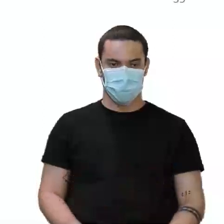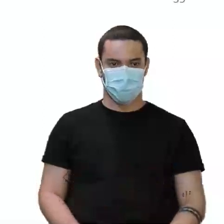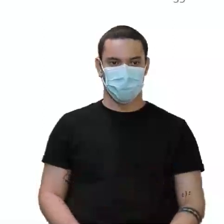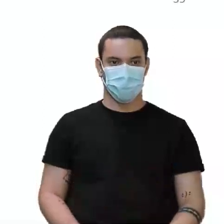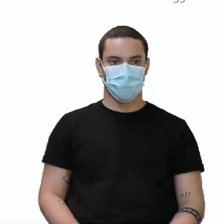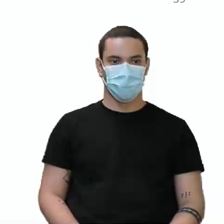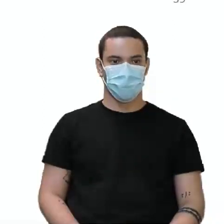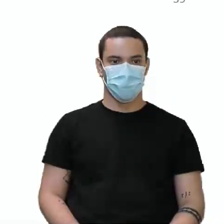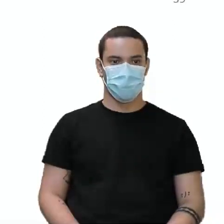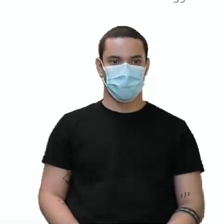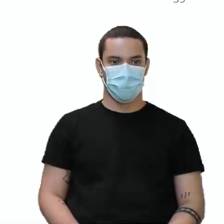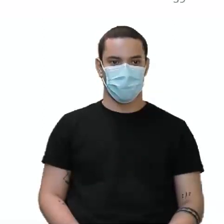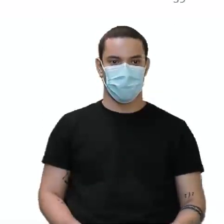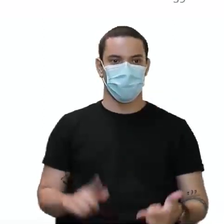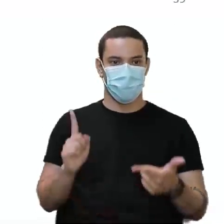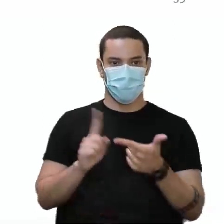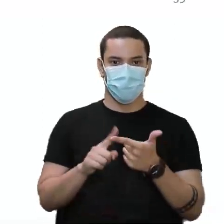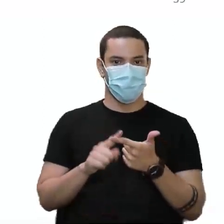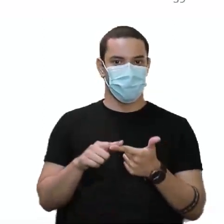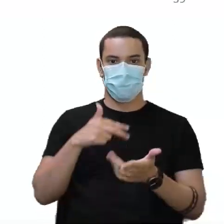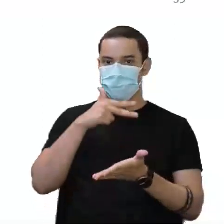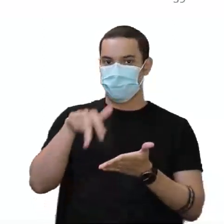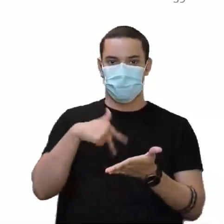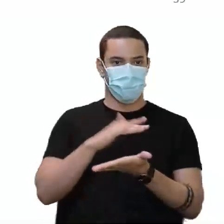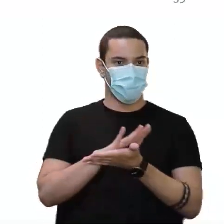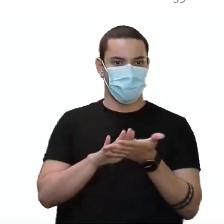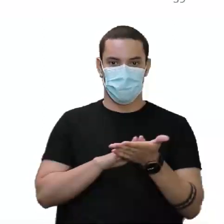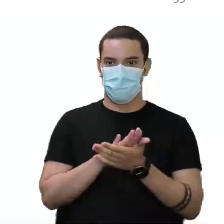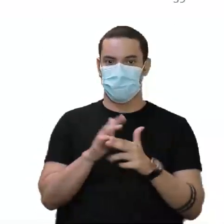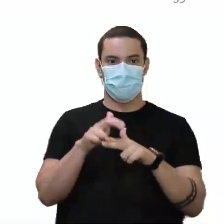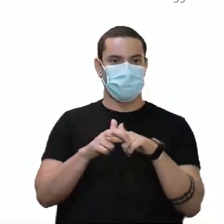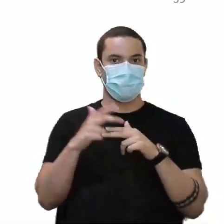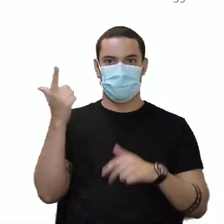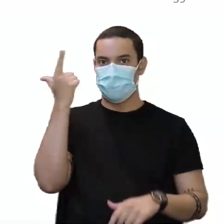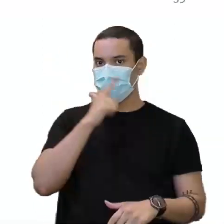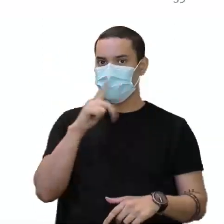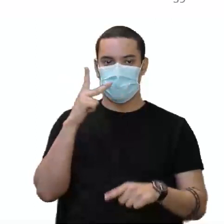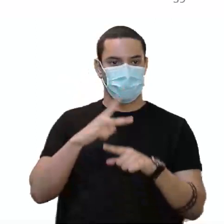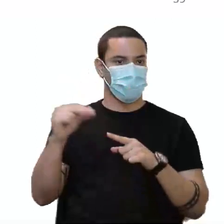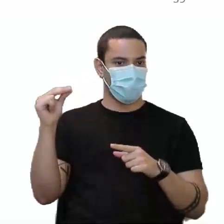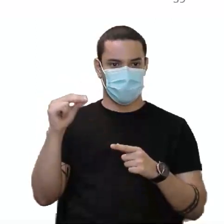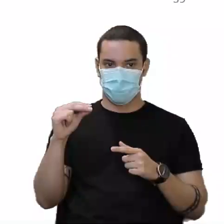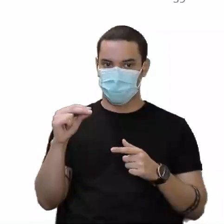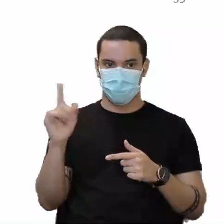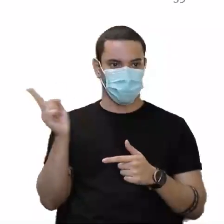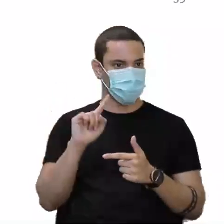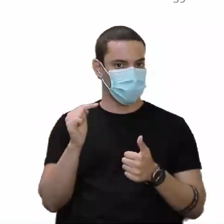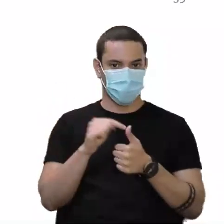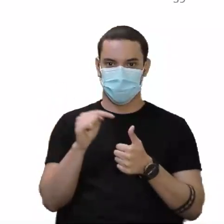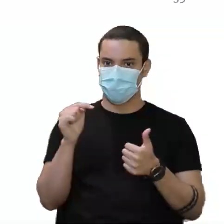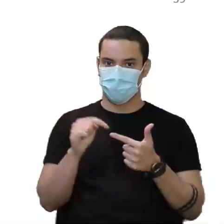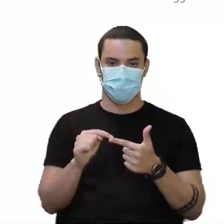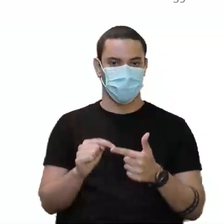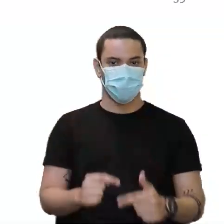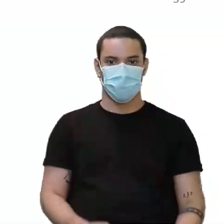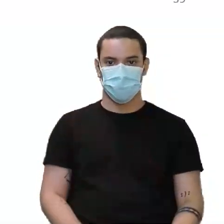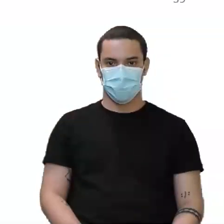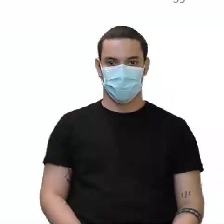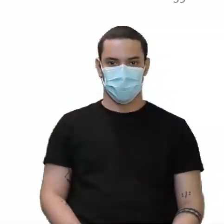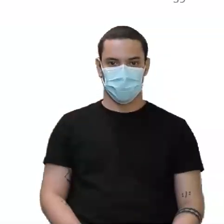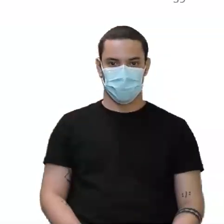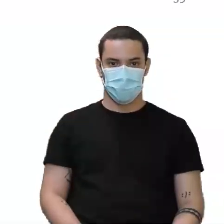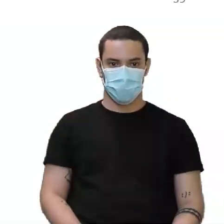Opa! B, Dani e Emily não dançavam muito bem, por isso não ganharam a competição de dança. A gente sabe que não é nem esse e nem